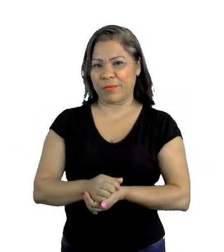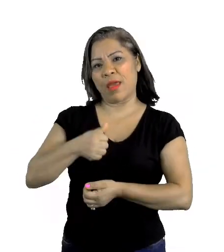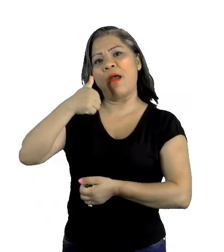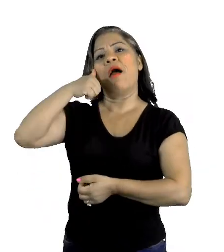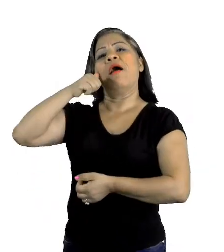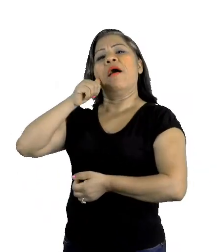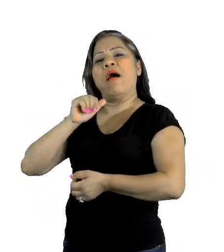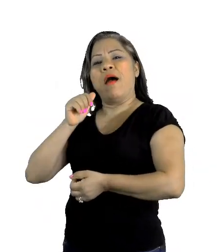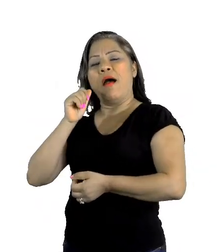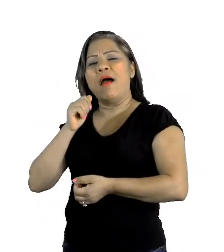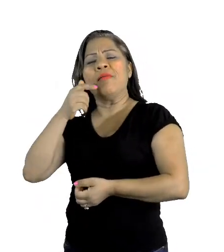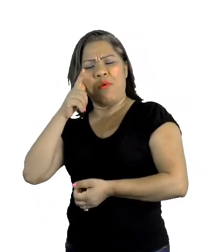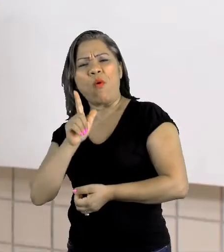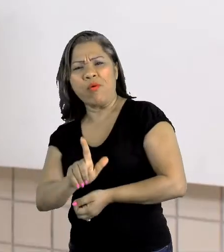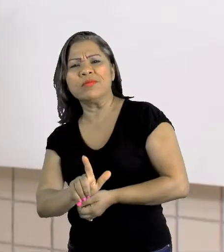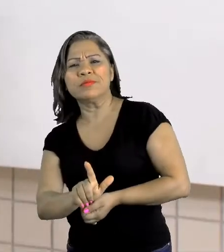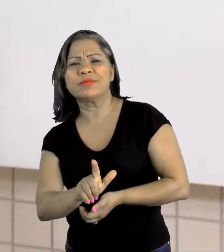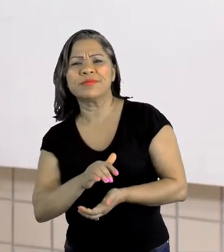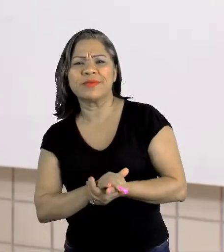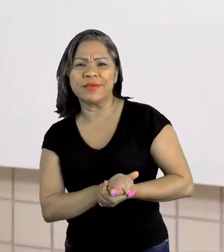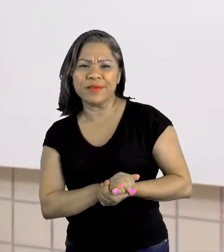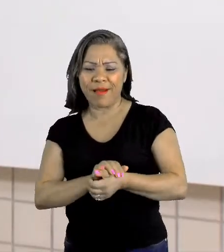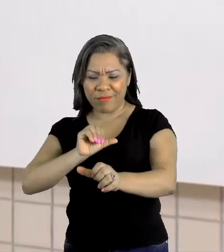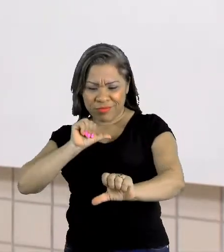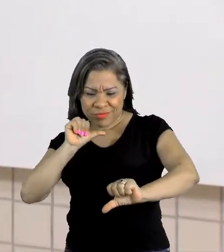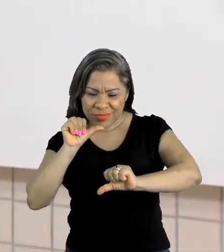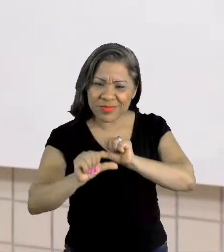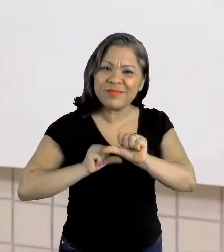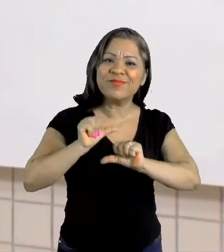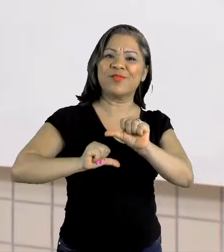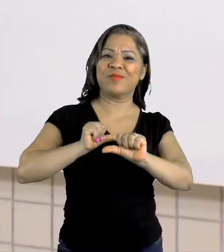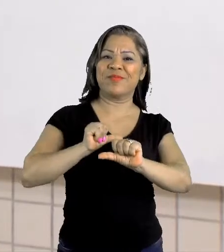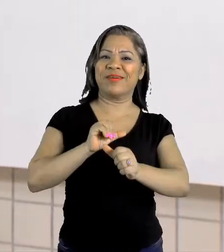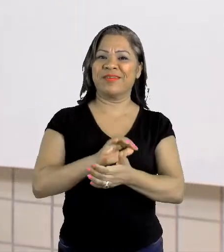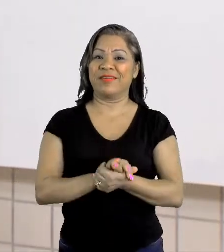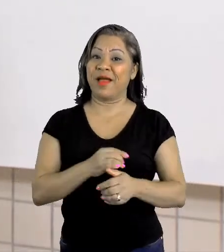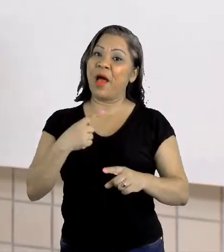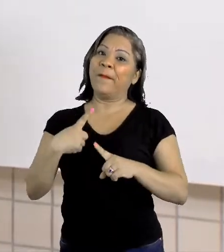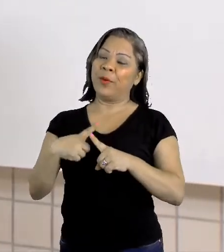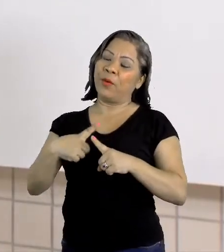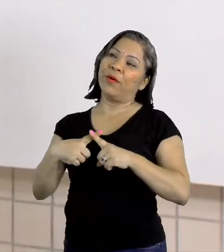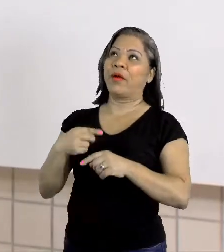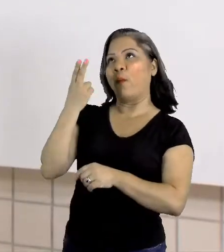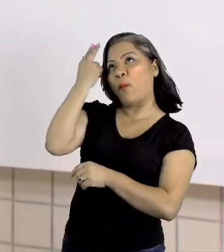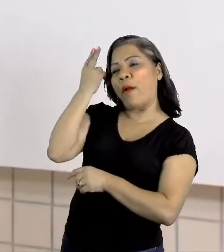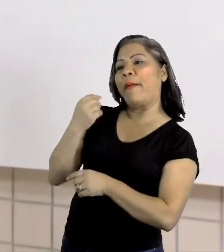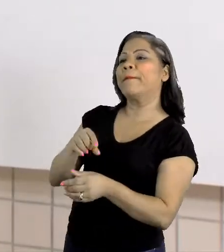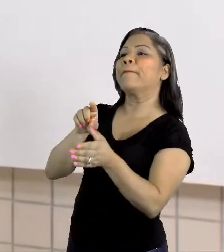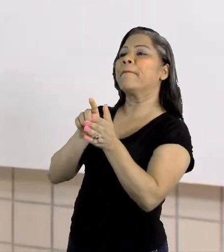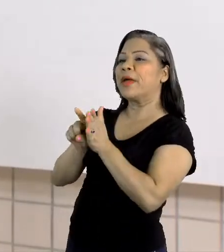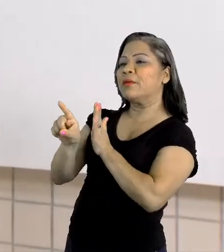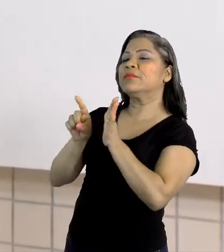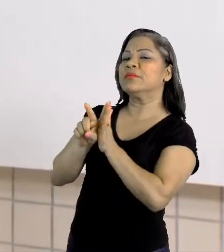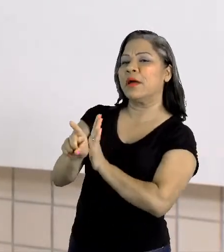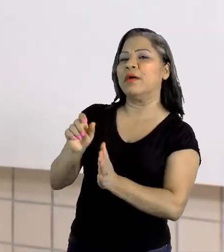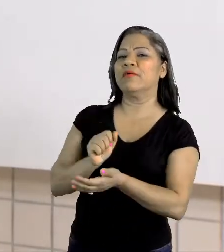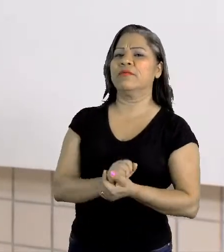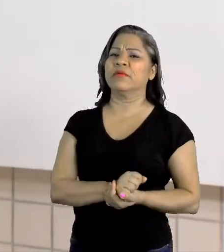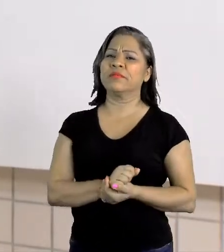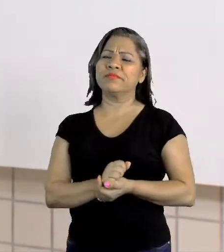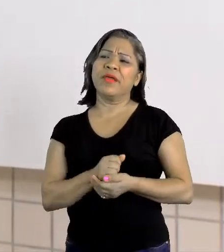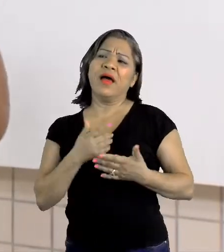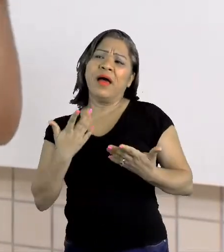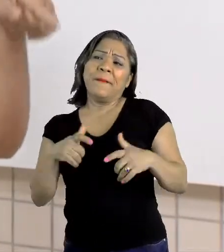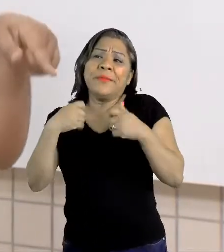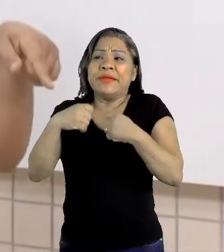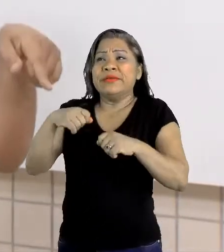transformação pretendida? Porque assim, ele foi mais de uma vez nela e perguntava, né, para ela, o que ele deveria fazer para